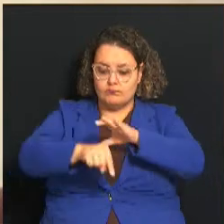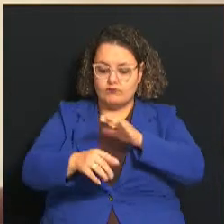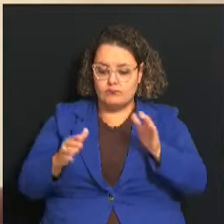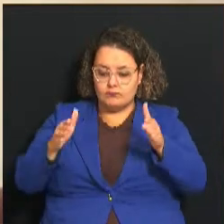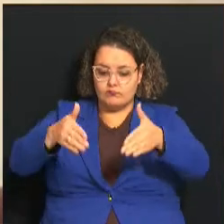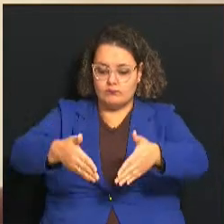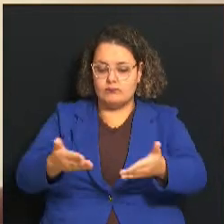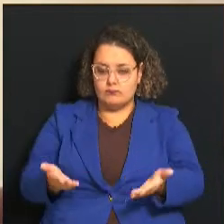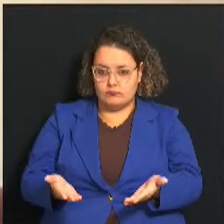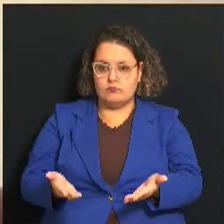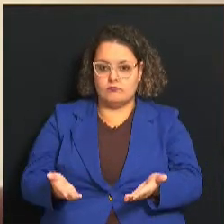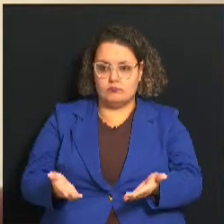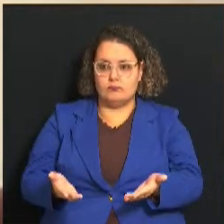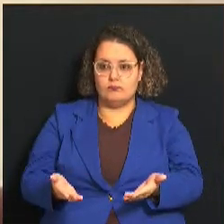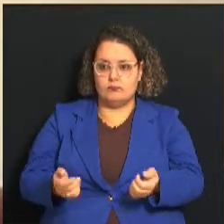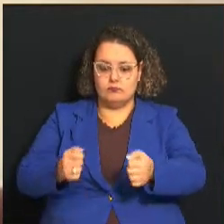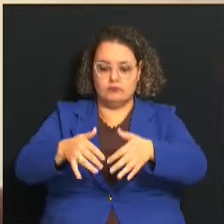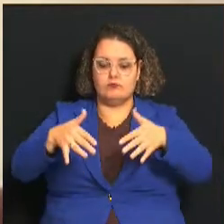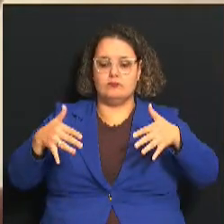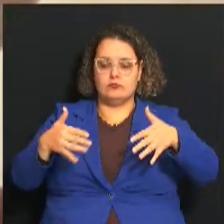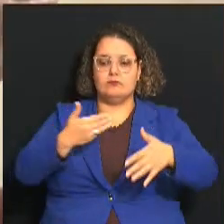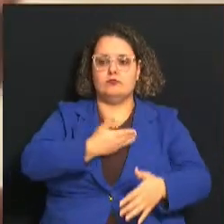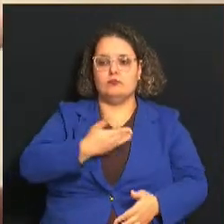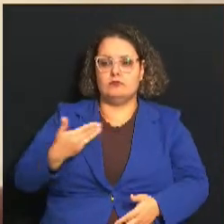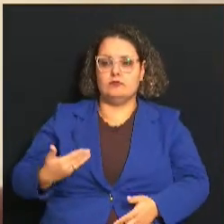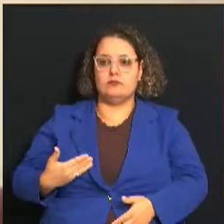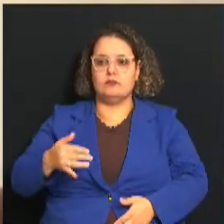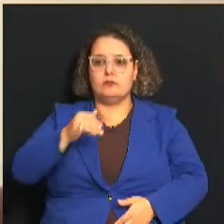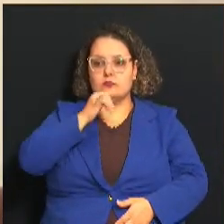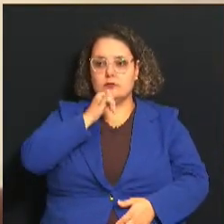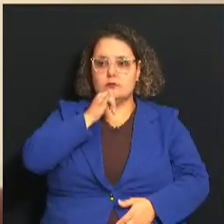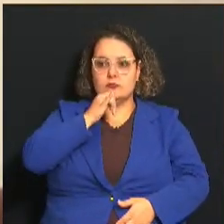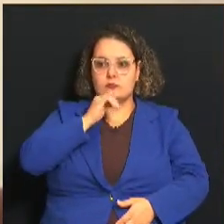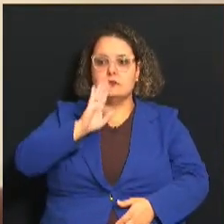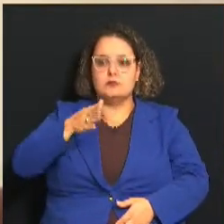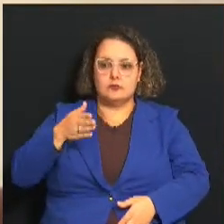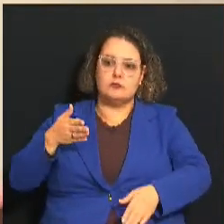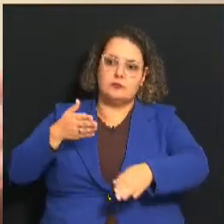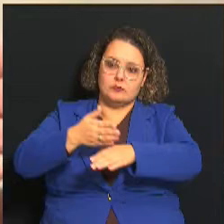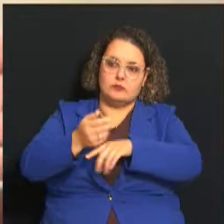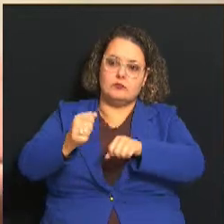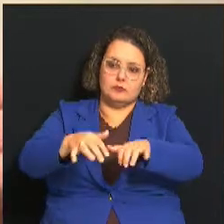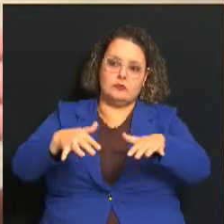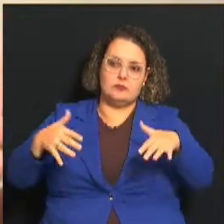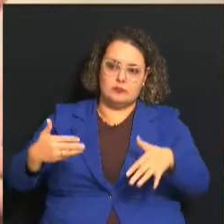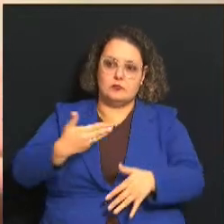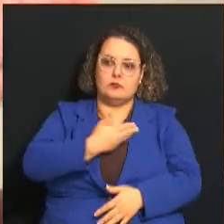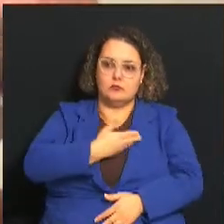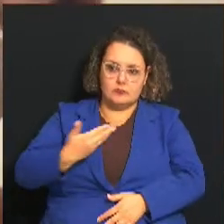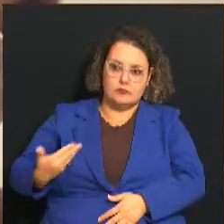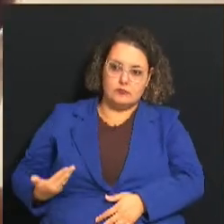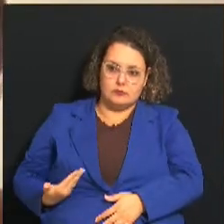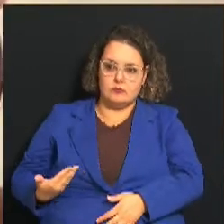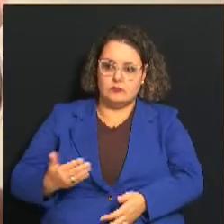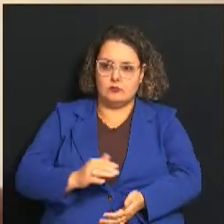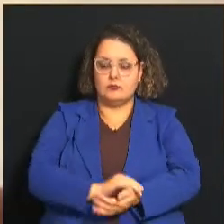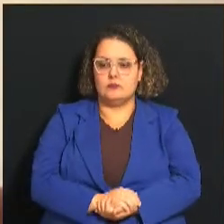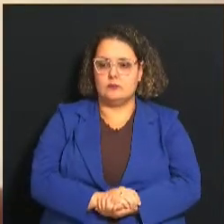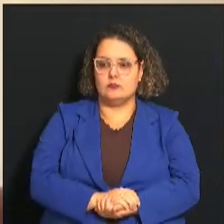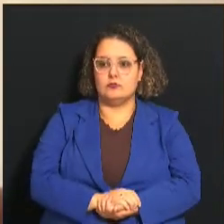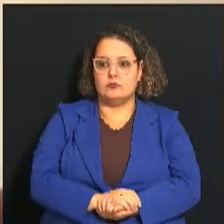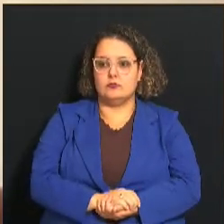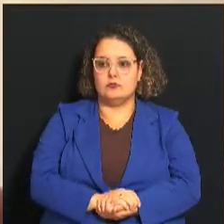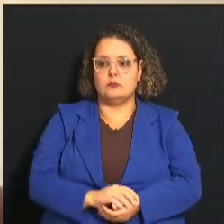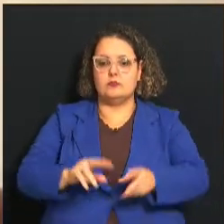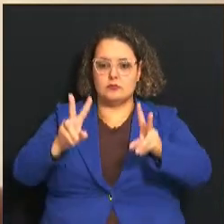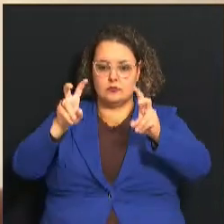vamos supor uma audiência pública, por exemplo. Aqui todo mundo já participou de uma audiência pública. Como que vem o tema,